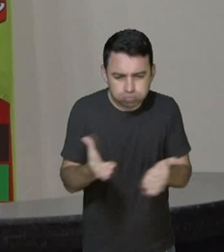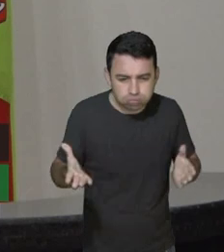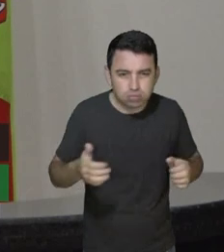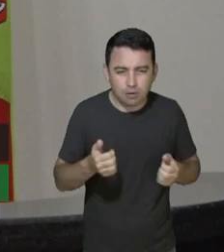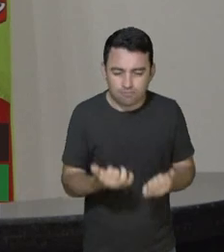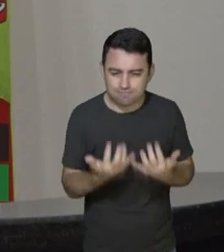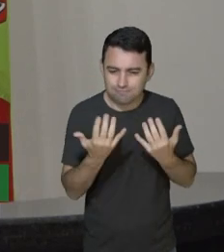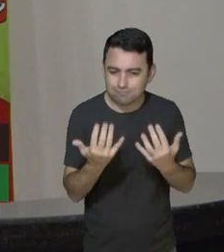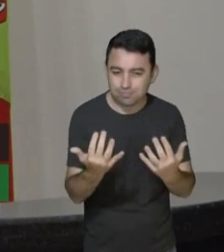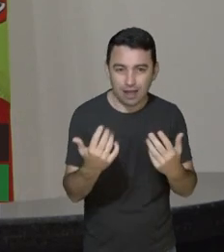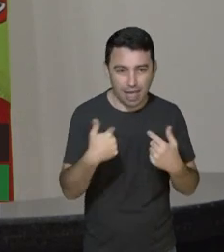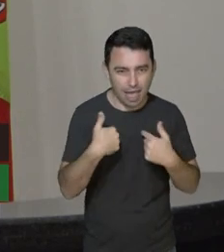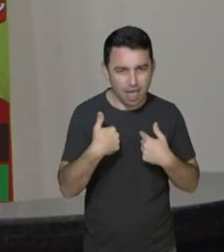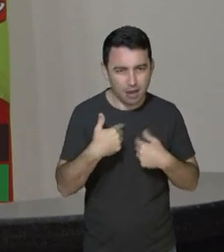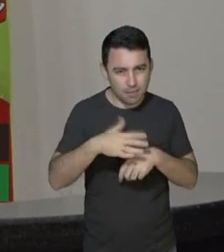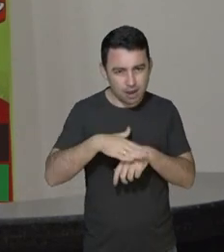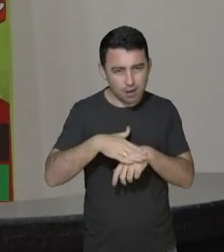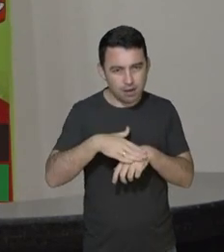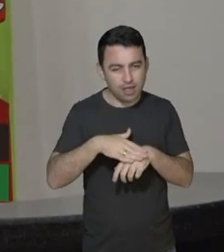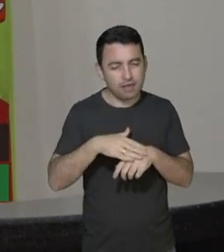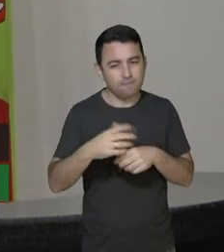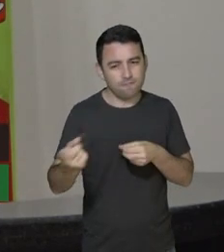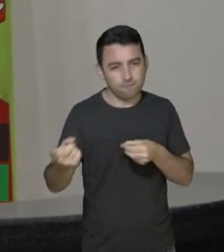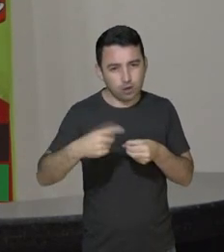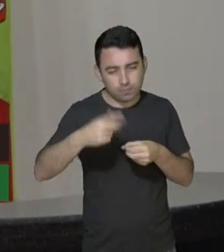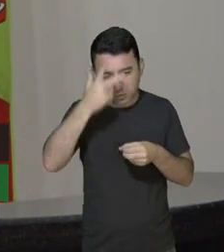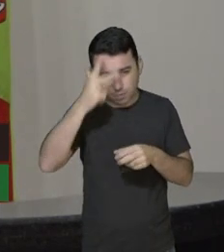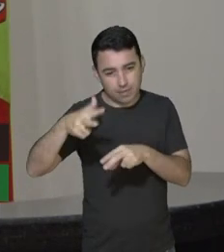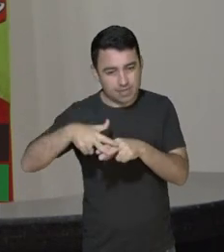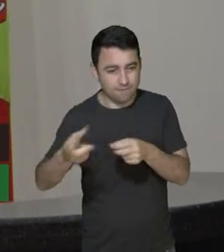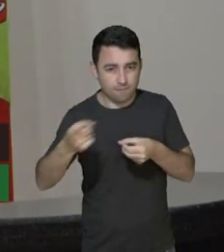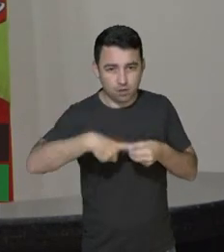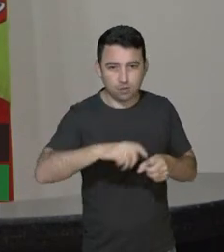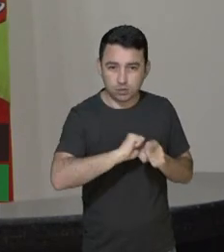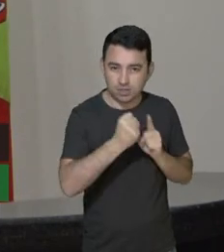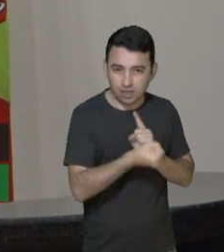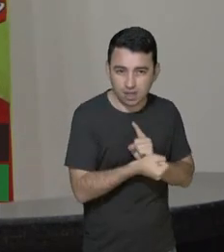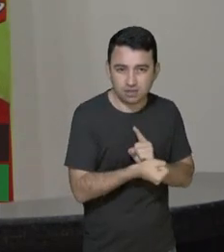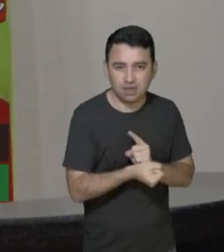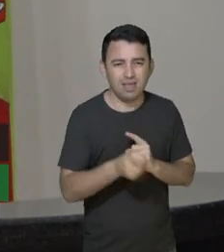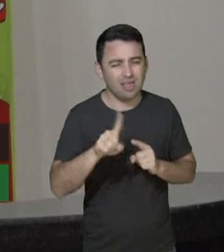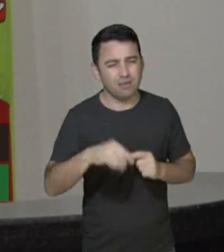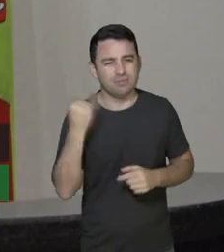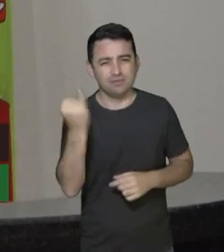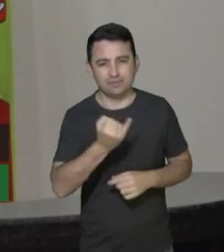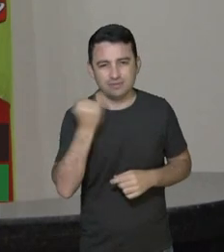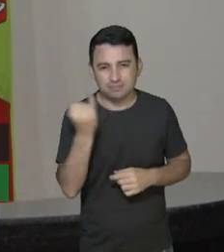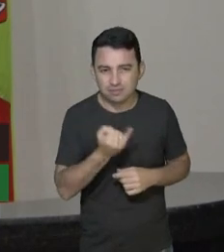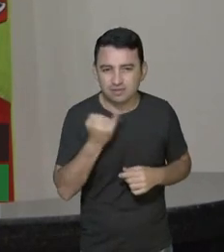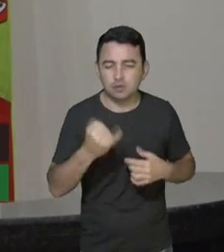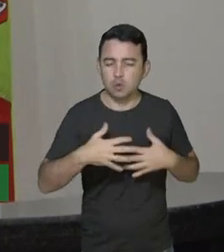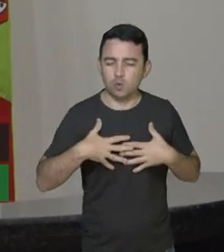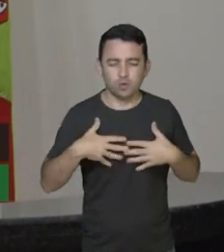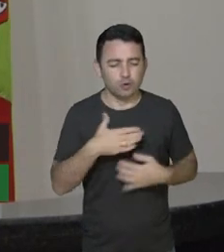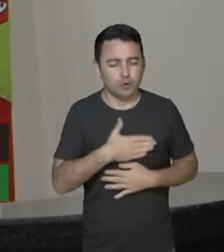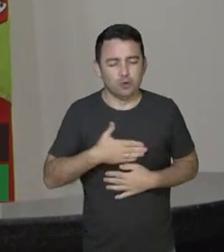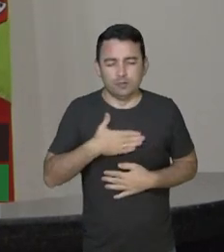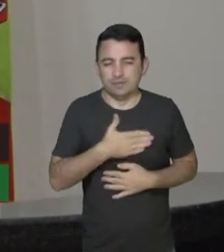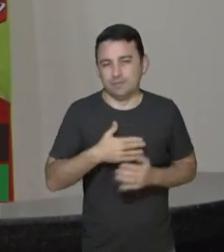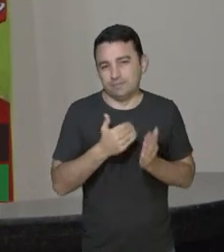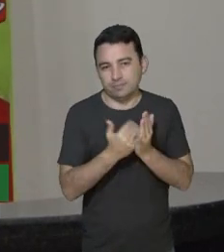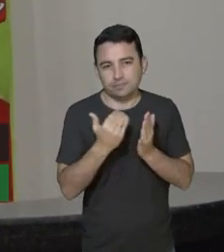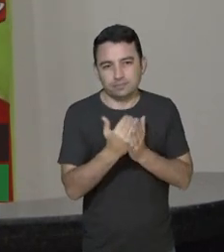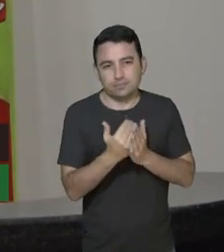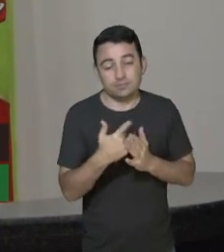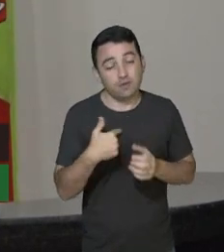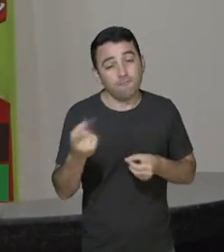frutos dessa ideia da ressocialização é de imenso orgulho e satisfação. De volta